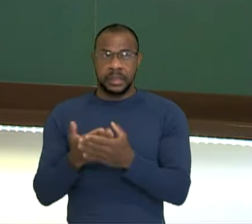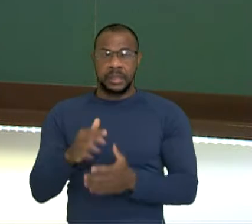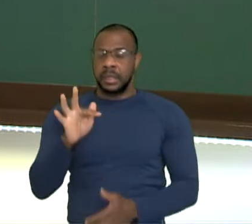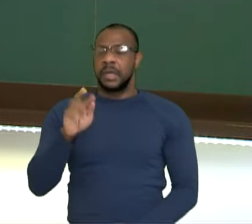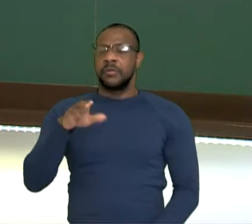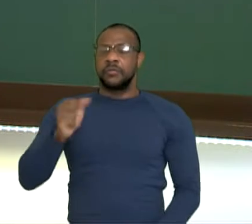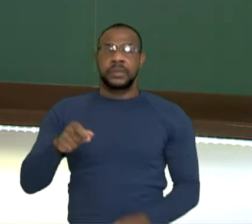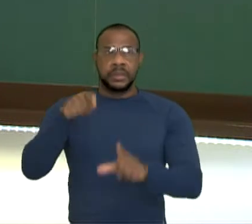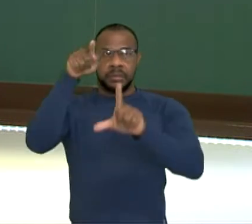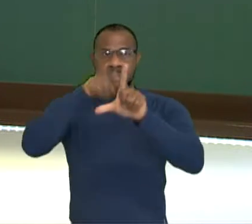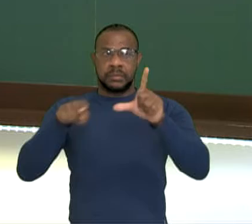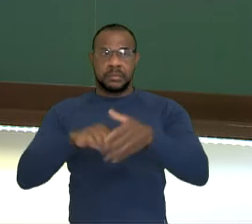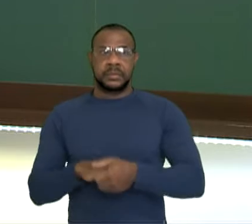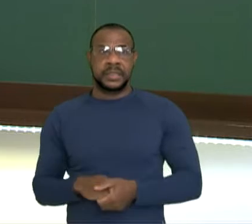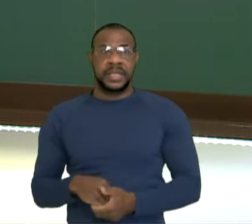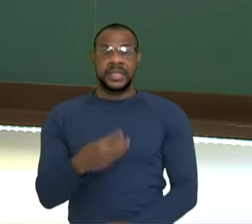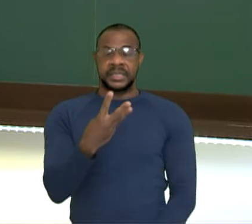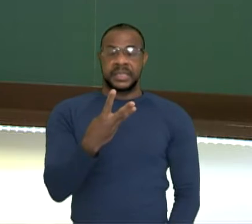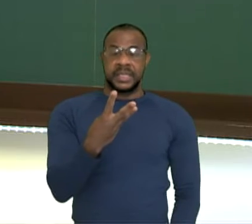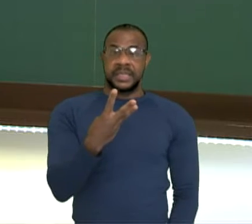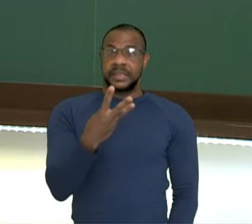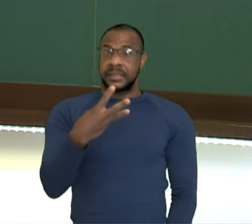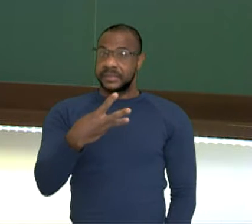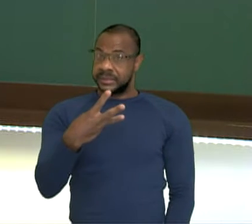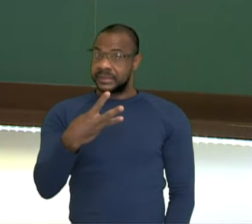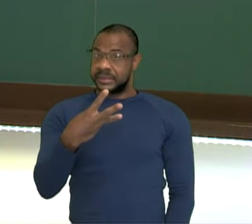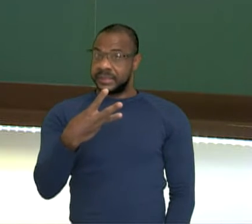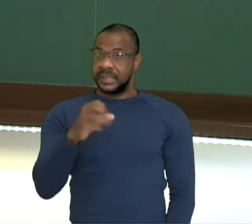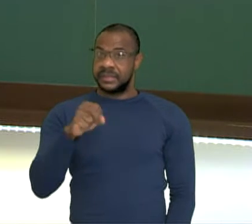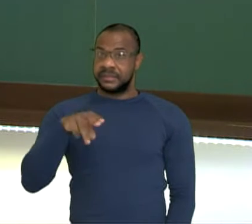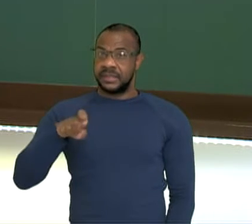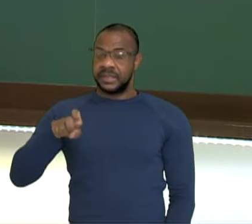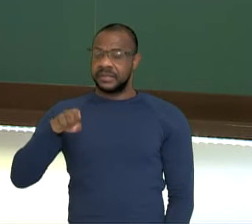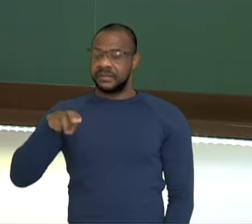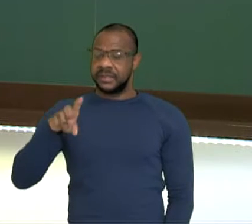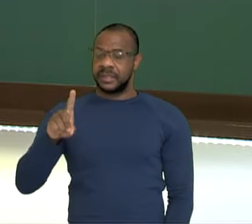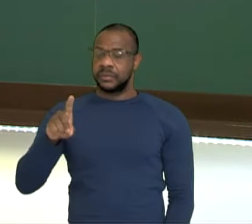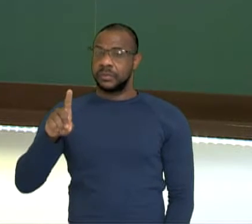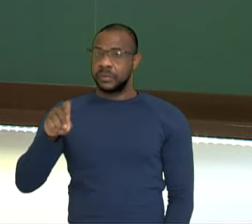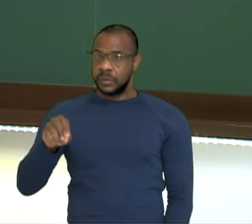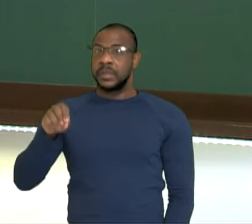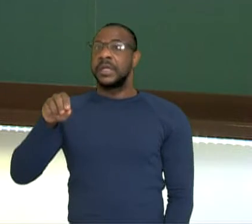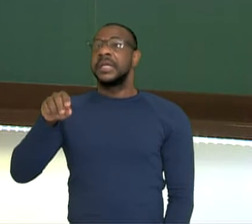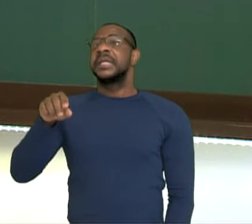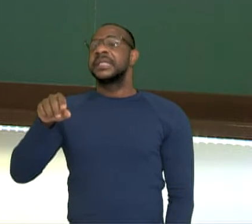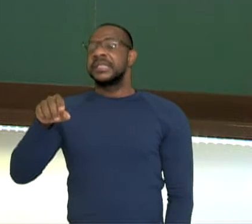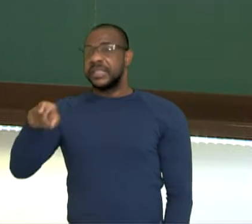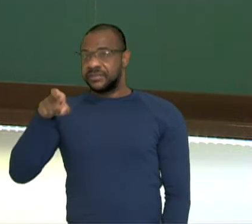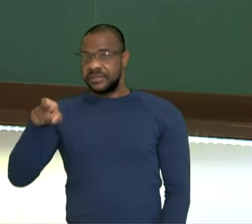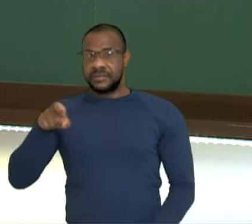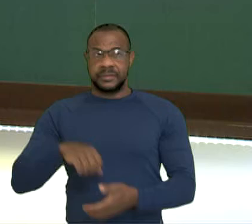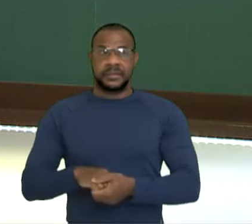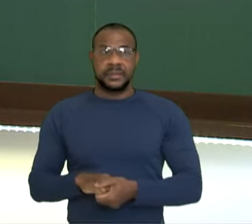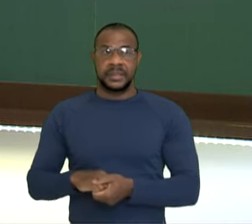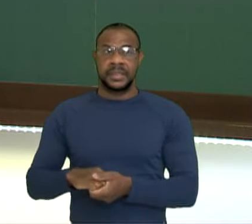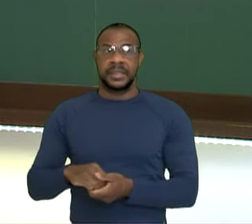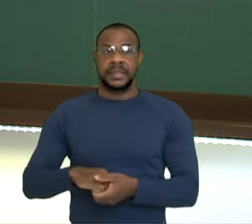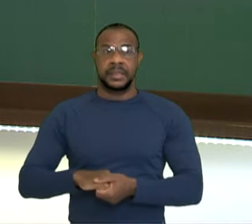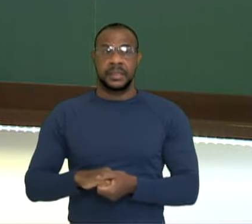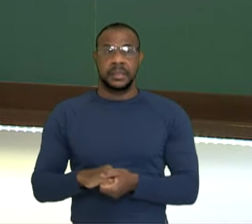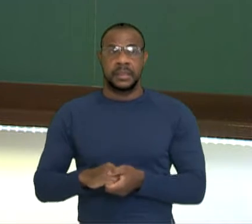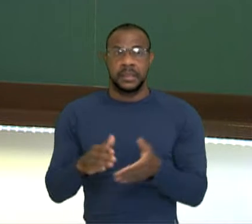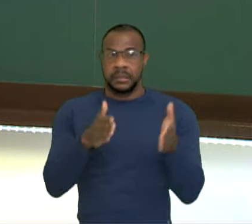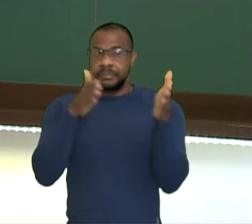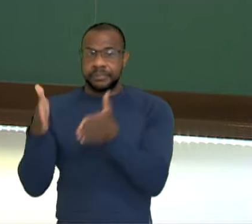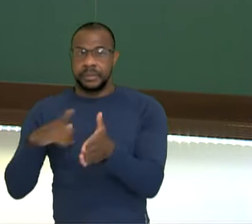é 3 seno de x. Tá? Então, para zero, né, qualquer número multiplicado por zero é zero, então o meu primeiro par